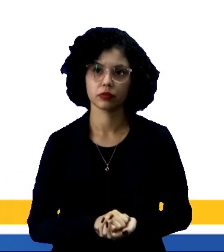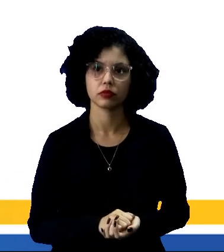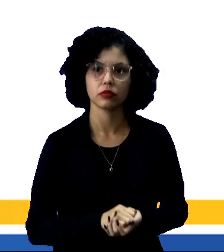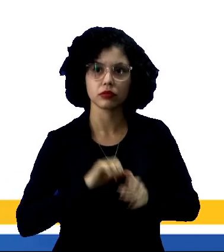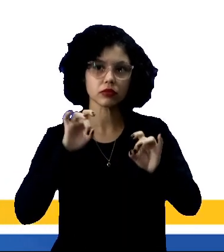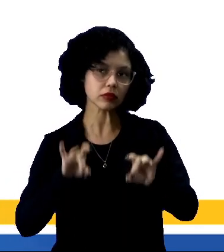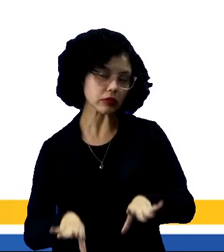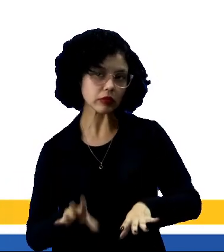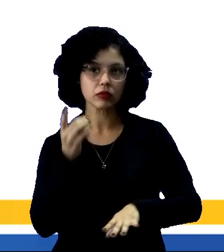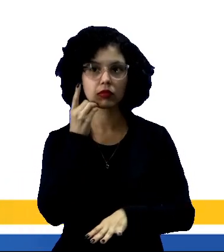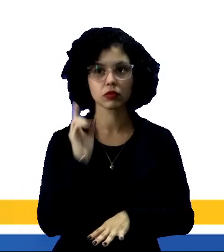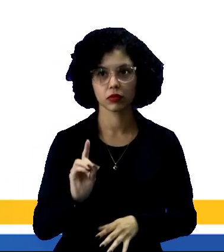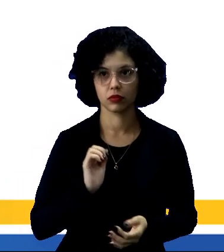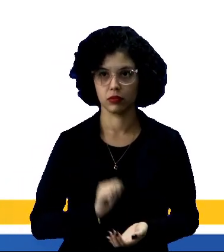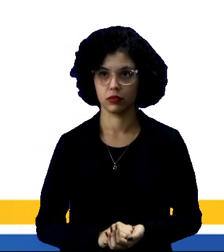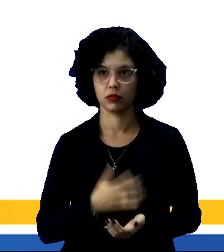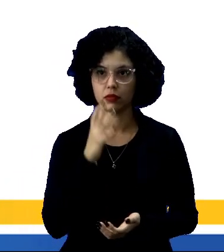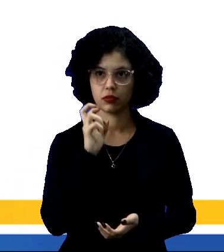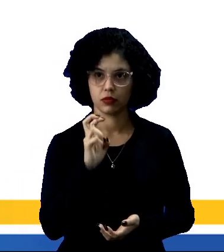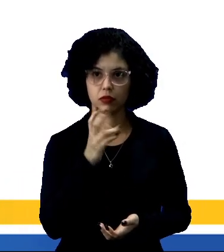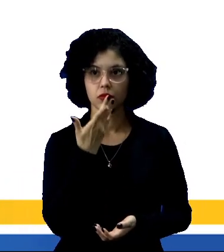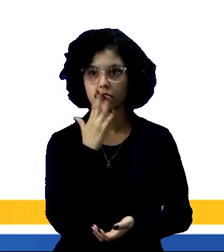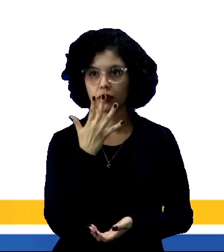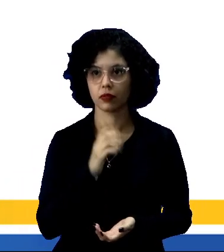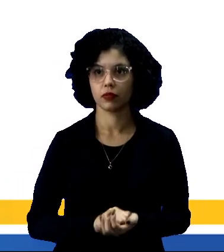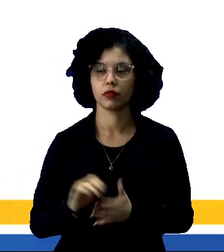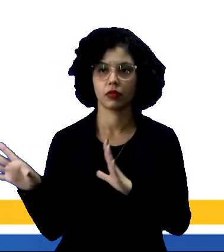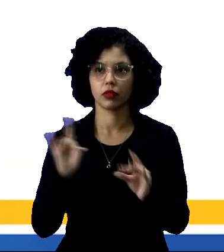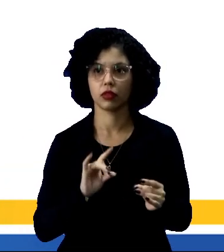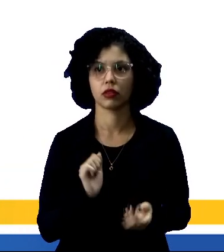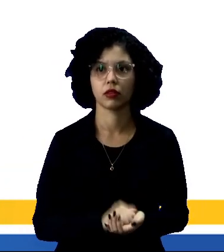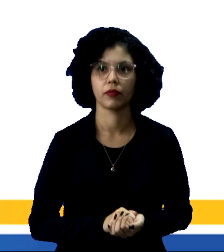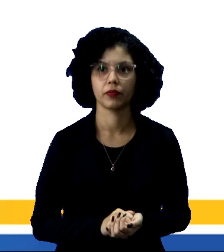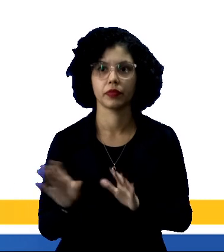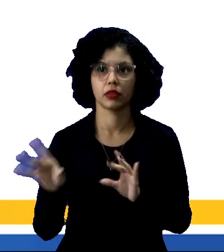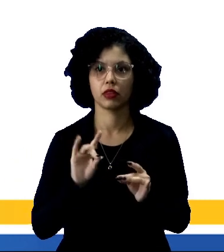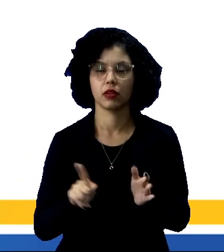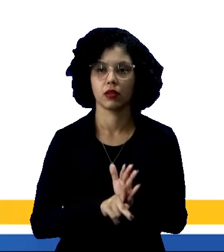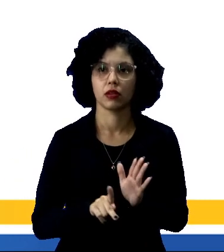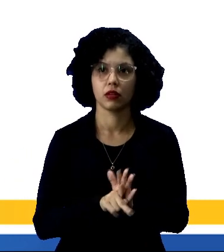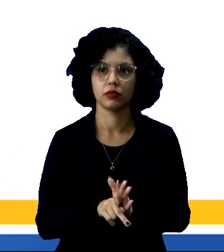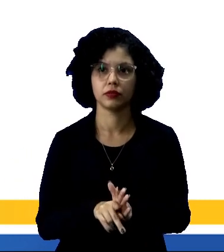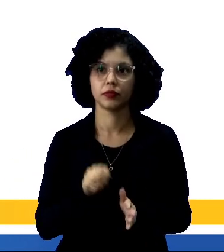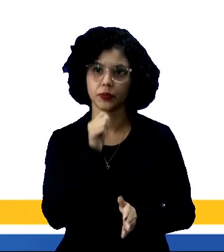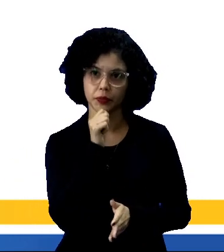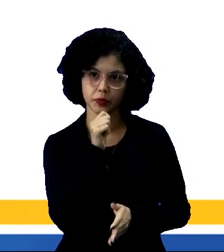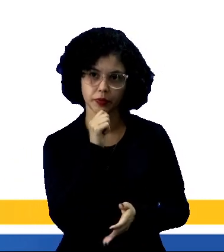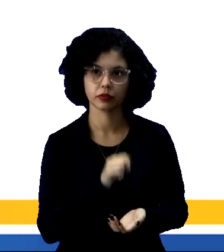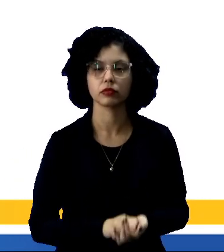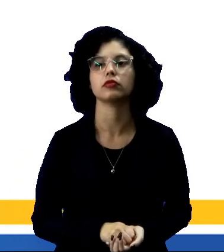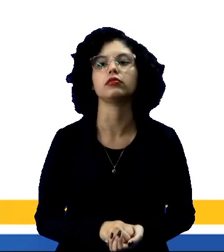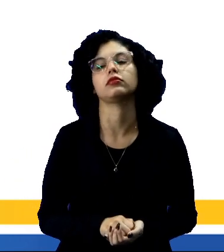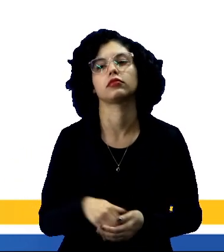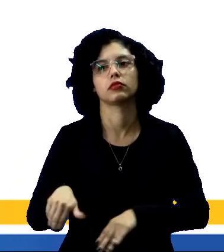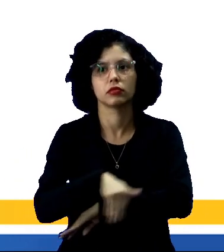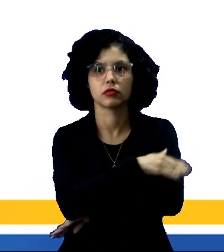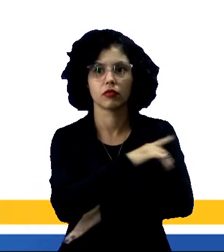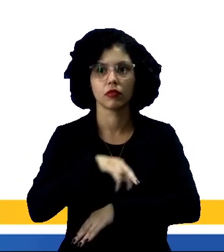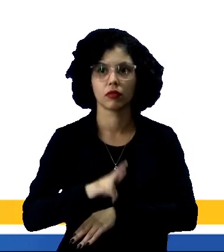carta. No último dia 5 de fevereiro, dirigi-me ao seu estabelecimento, situado na Rua